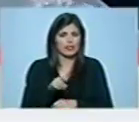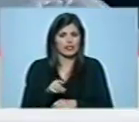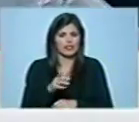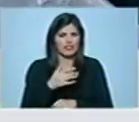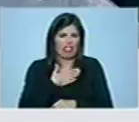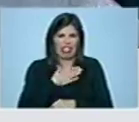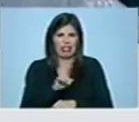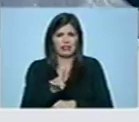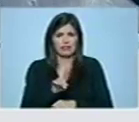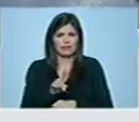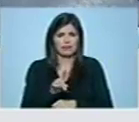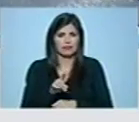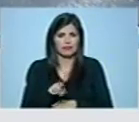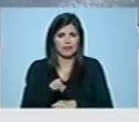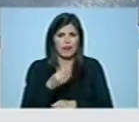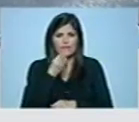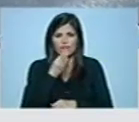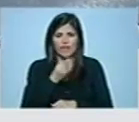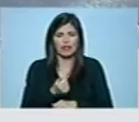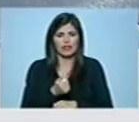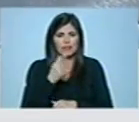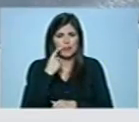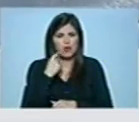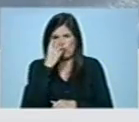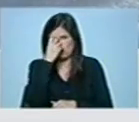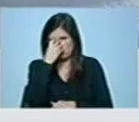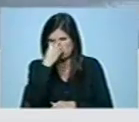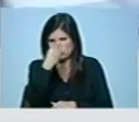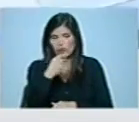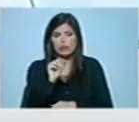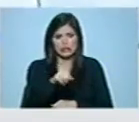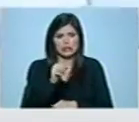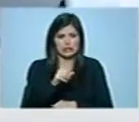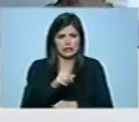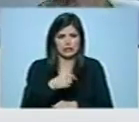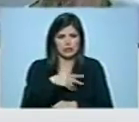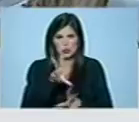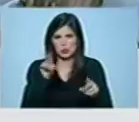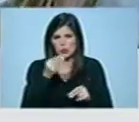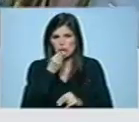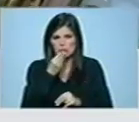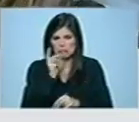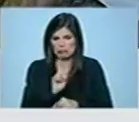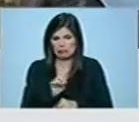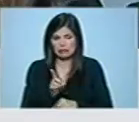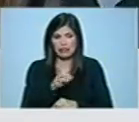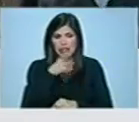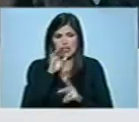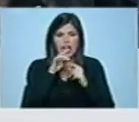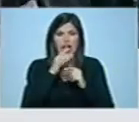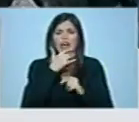também dispenso um bocado este, mas este é saborosíssimo. O focinho. É das nunca coisas provei, mais saborosas do mundo. Mas eu